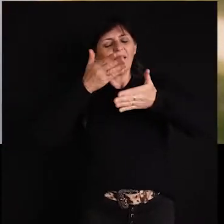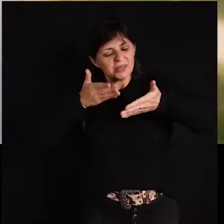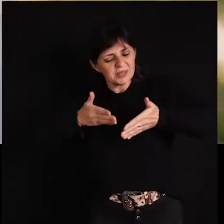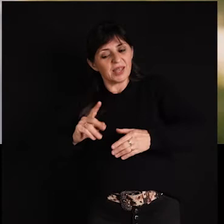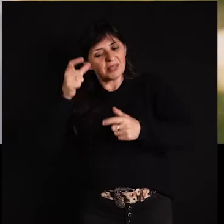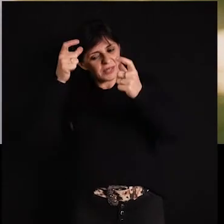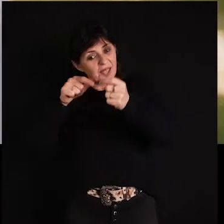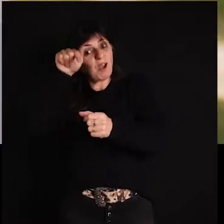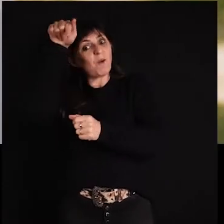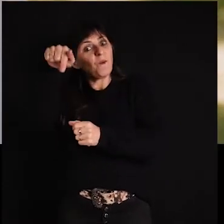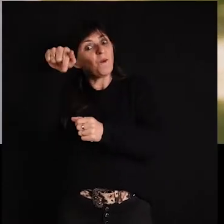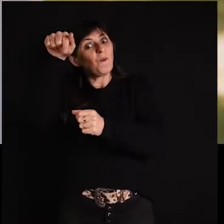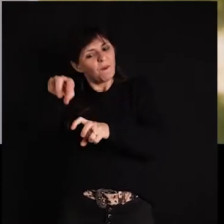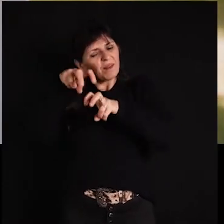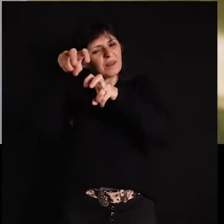lá.